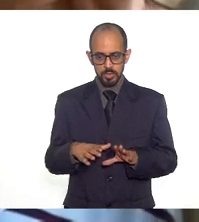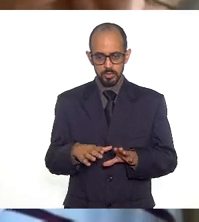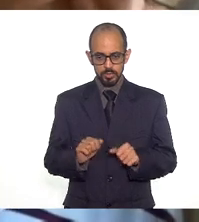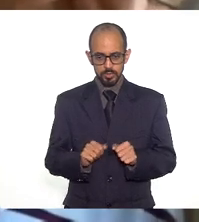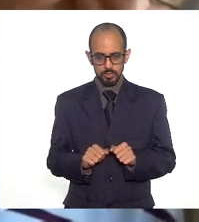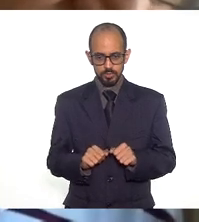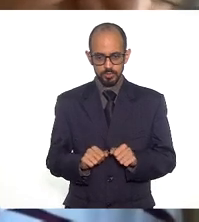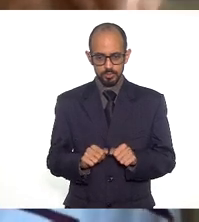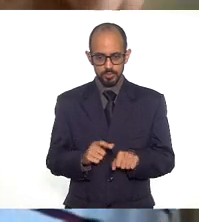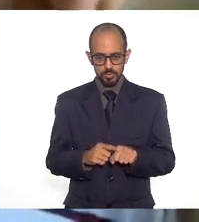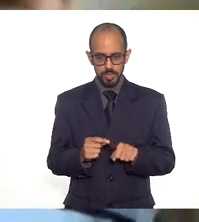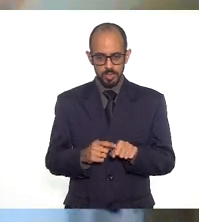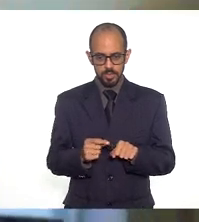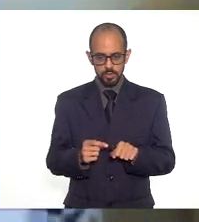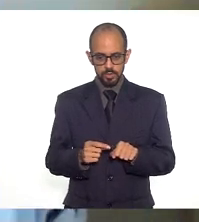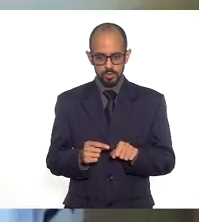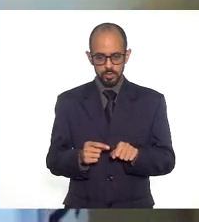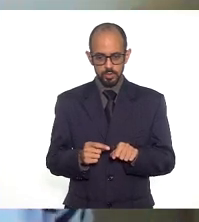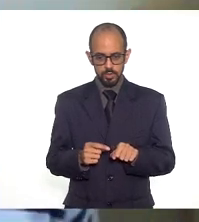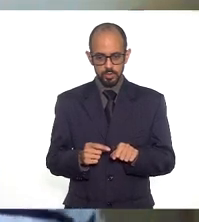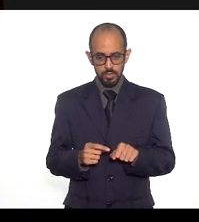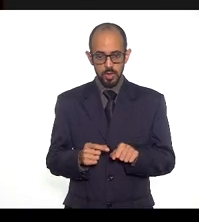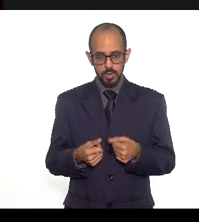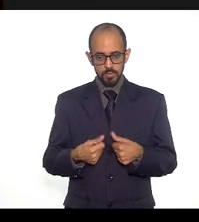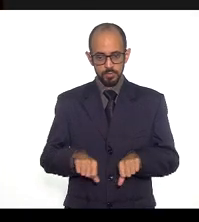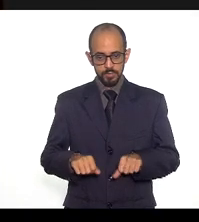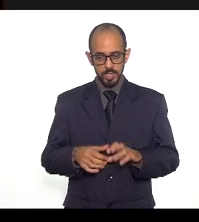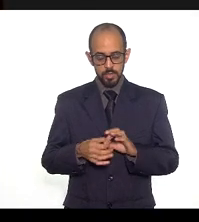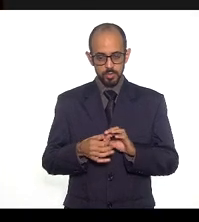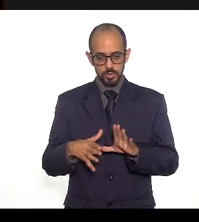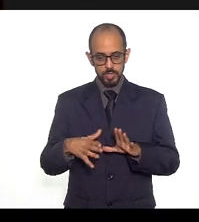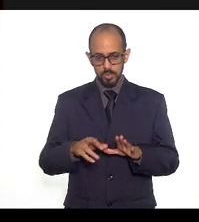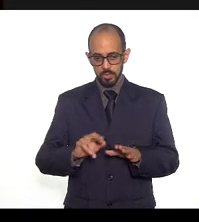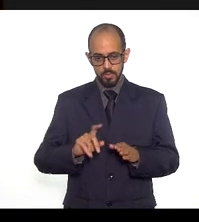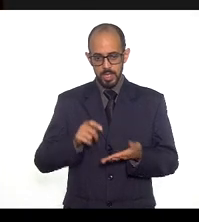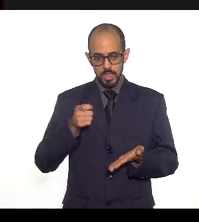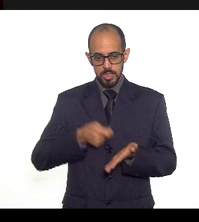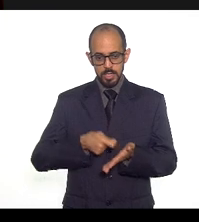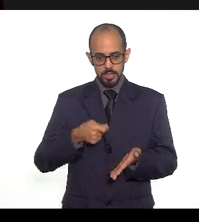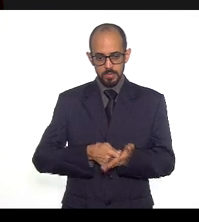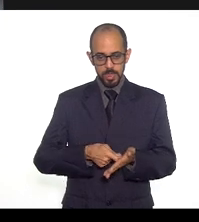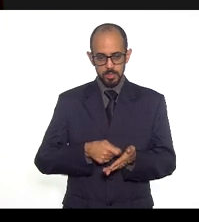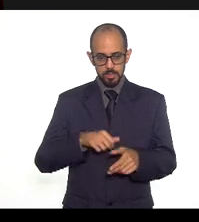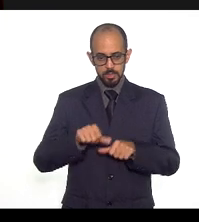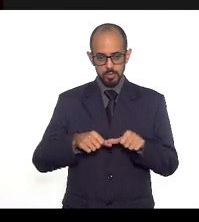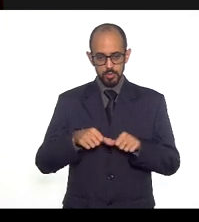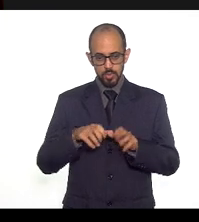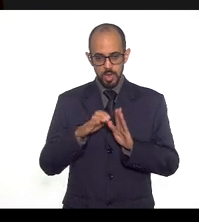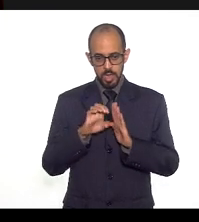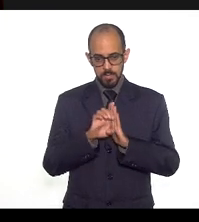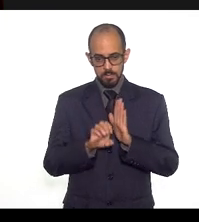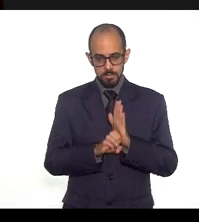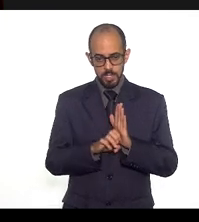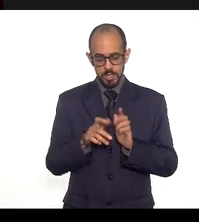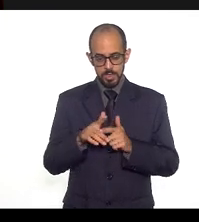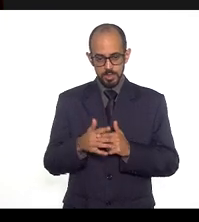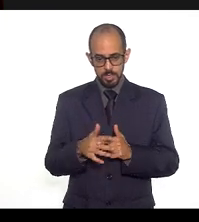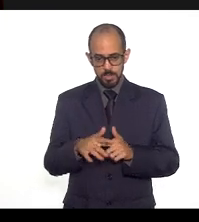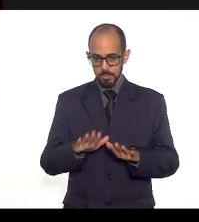Autorizado. Então, artigo 1º. Fica autorizado em vez de determinado. Mudou. Mudou a emenda, mas não mudou o artigo 1º.